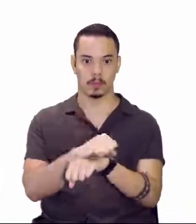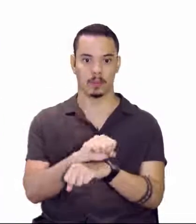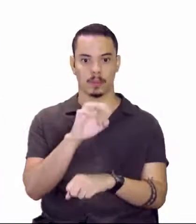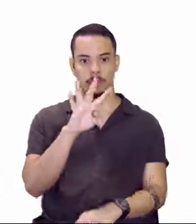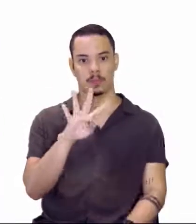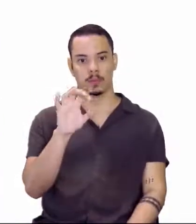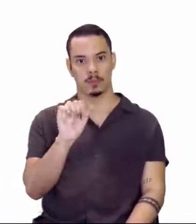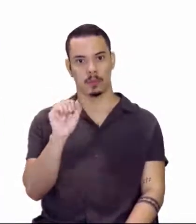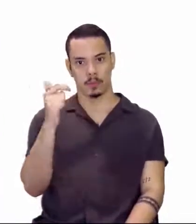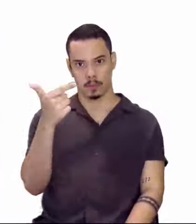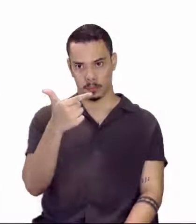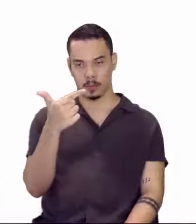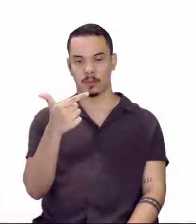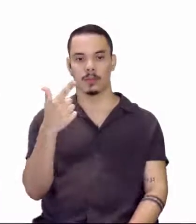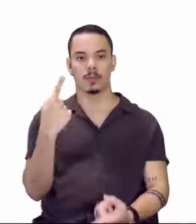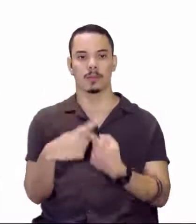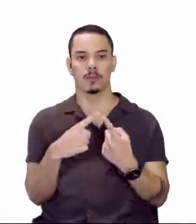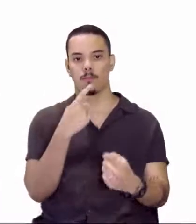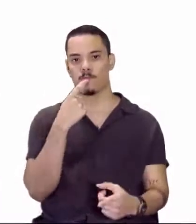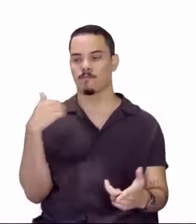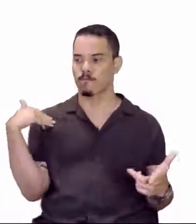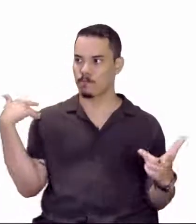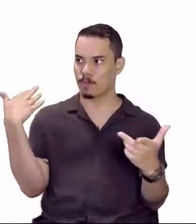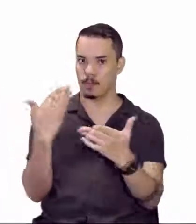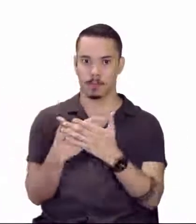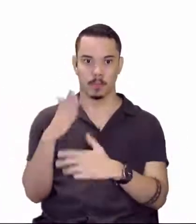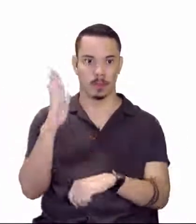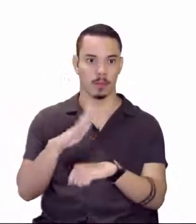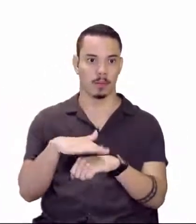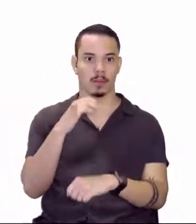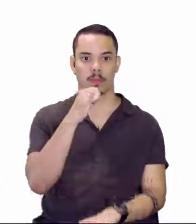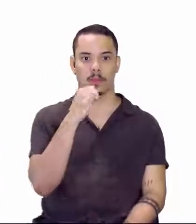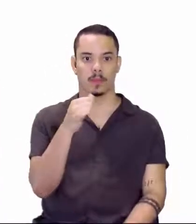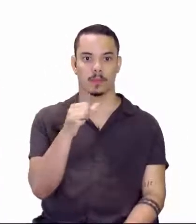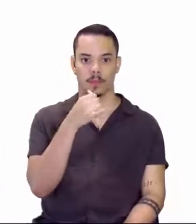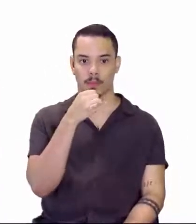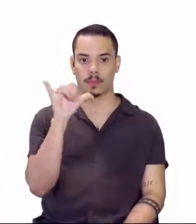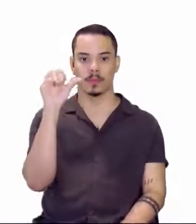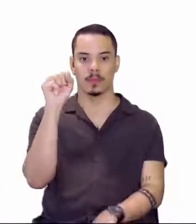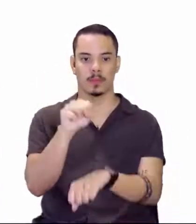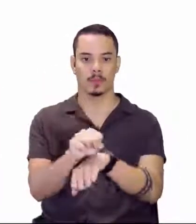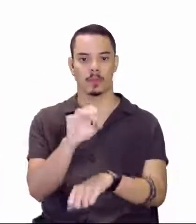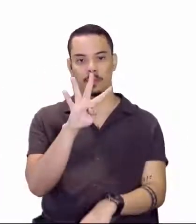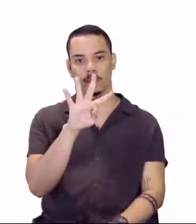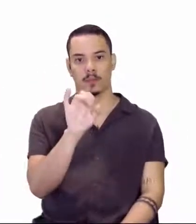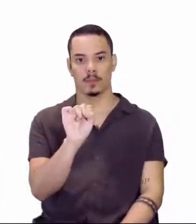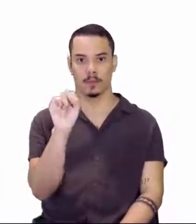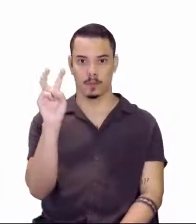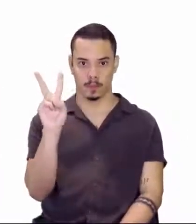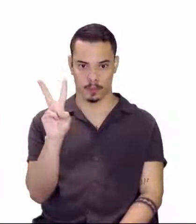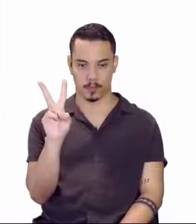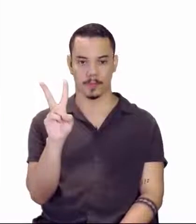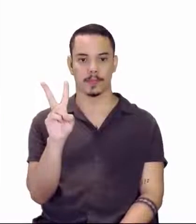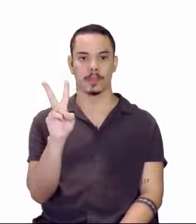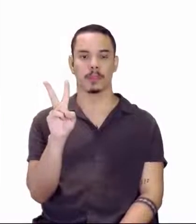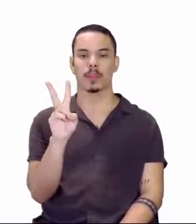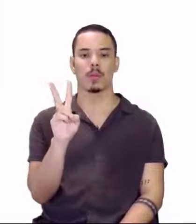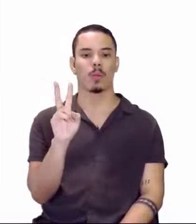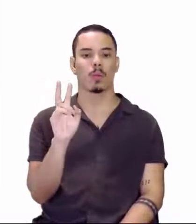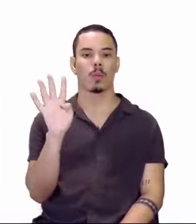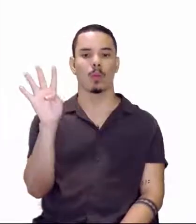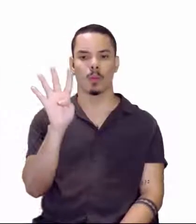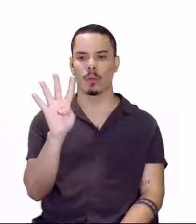Os últimos elétrons, os elétrons mais energéticos, parou em 4s2.